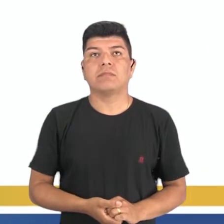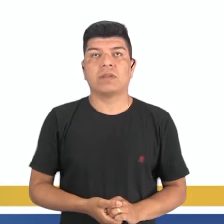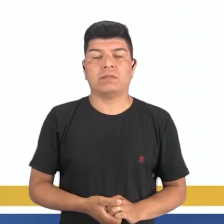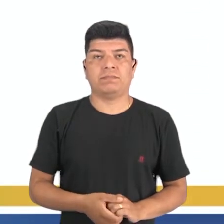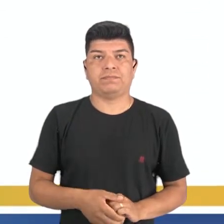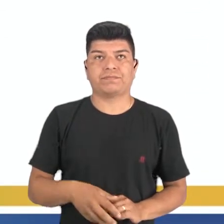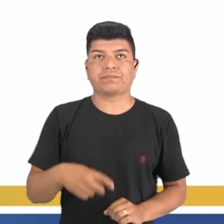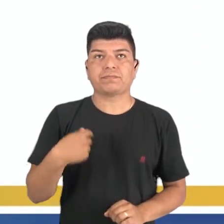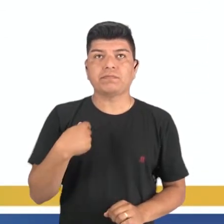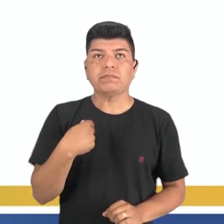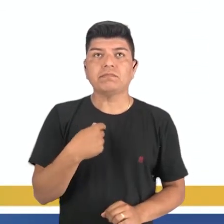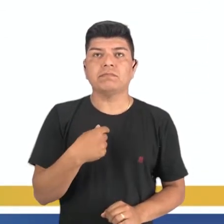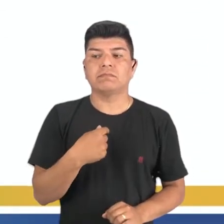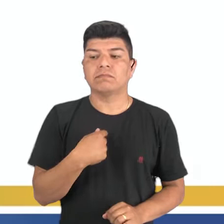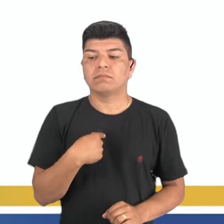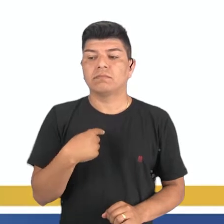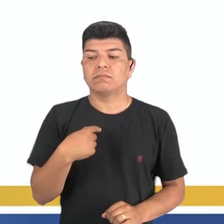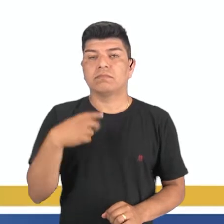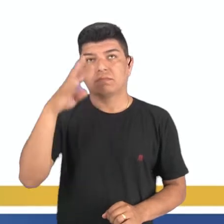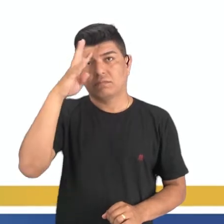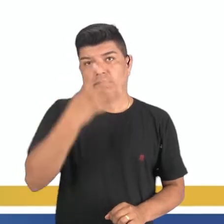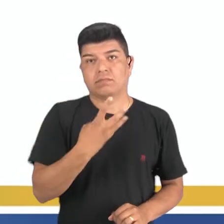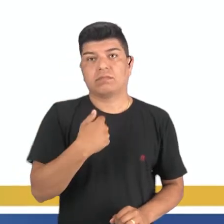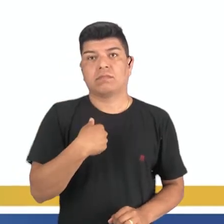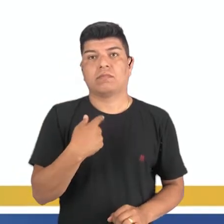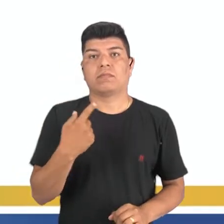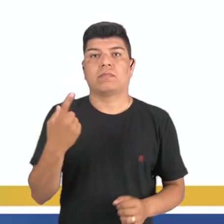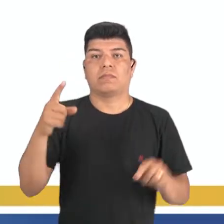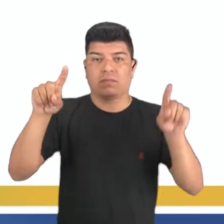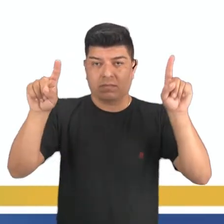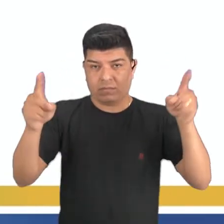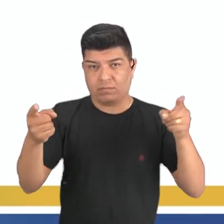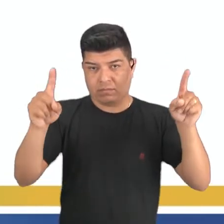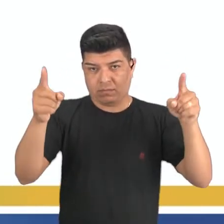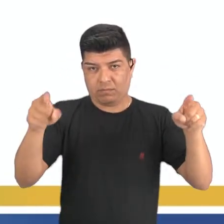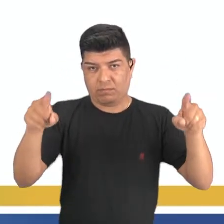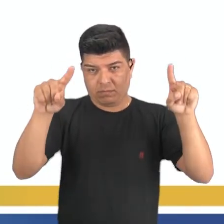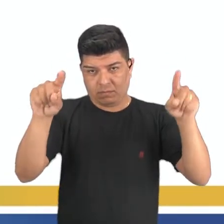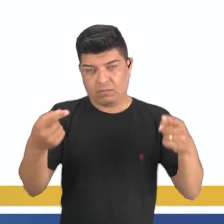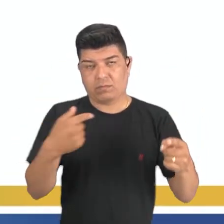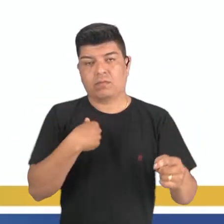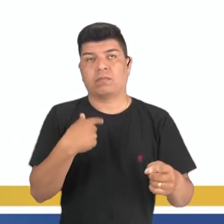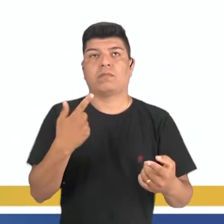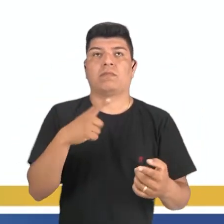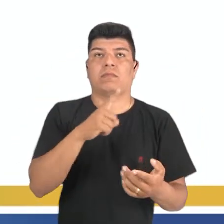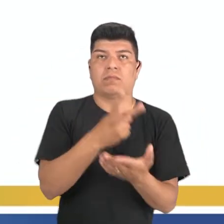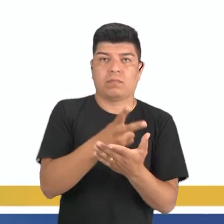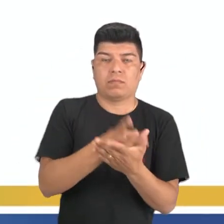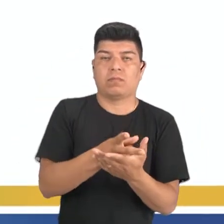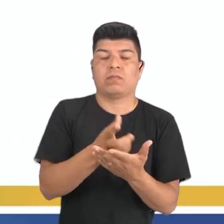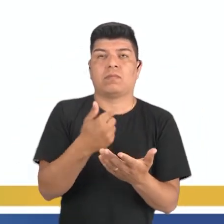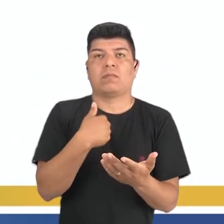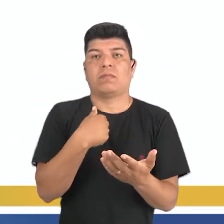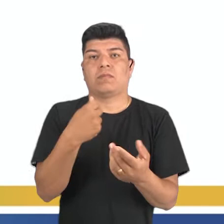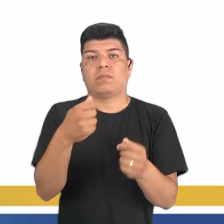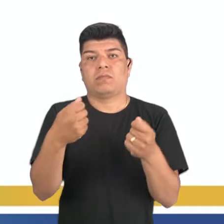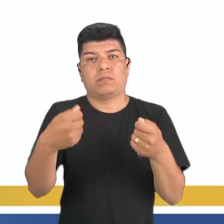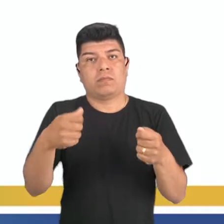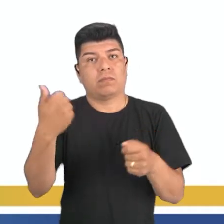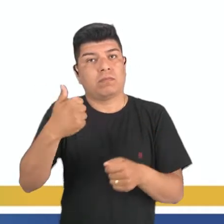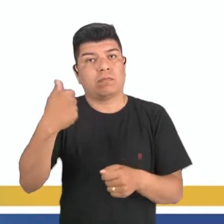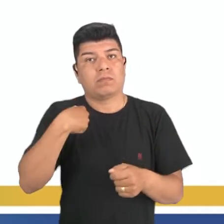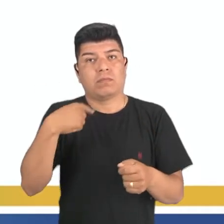Então vamos lá. Quando a gente vai resolver uma expressão numérica que tenha parênteses, colchetes e chaves, primeiro a